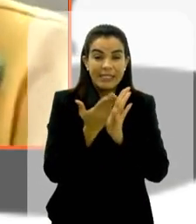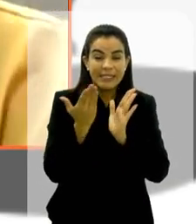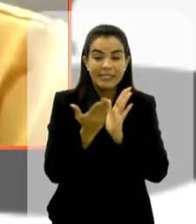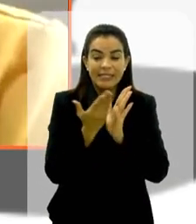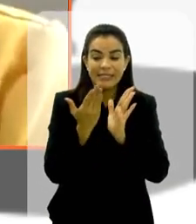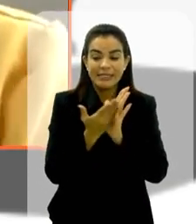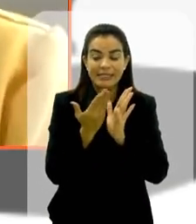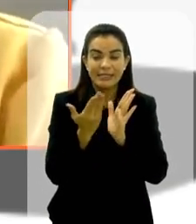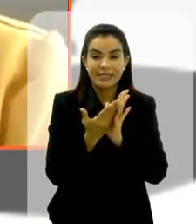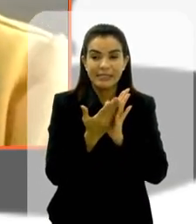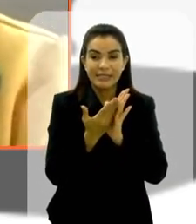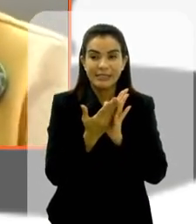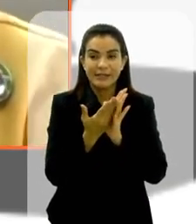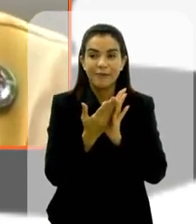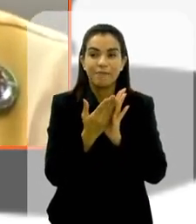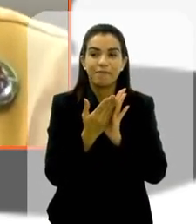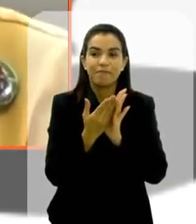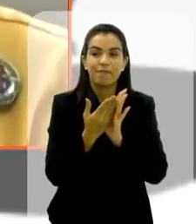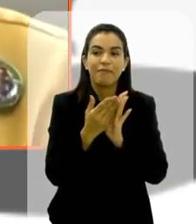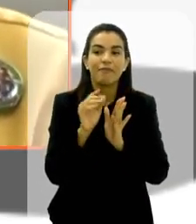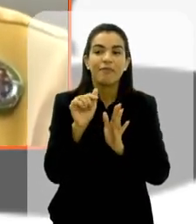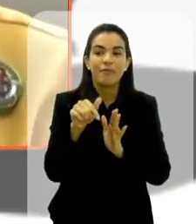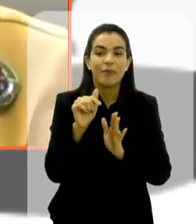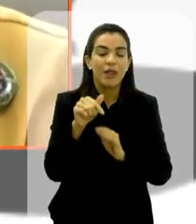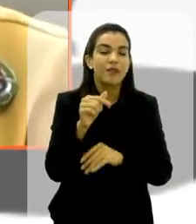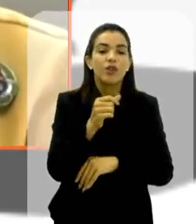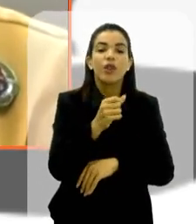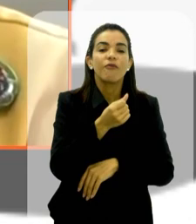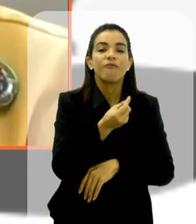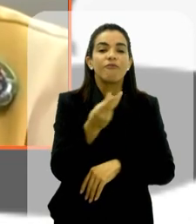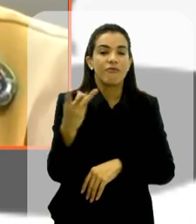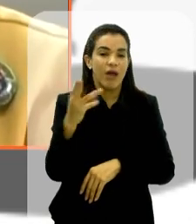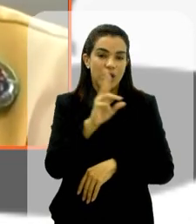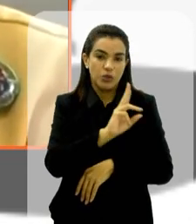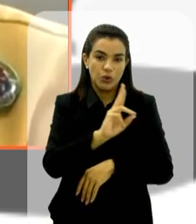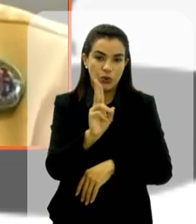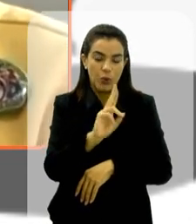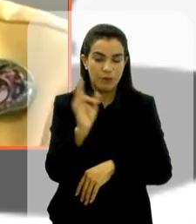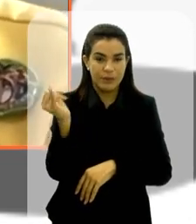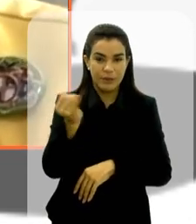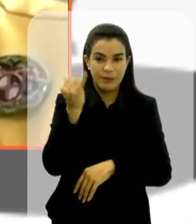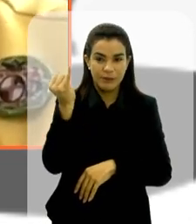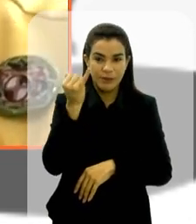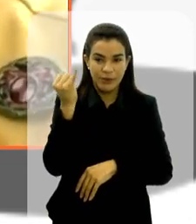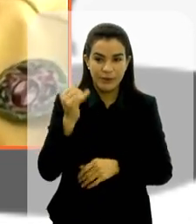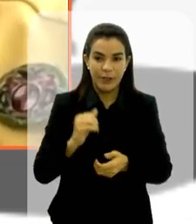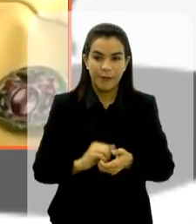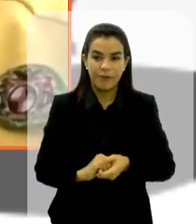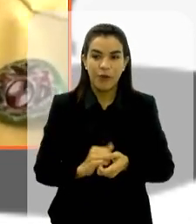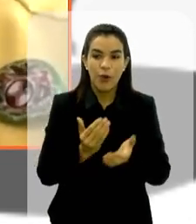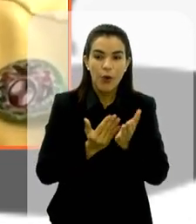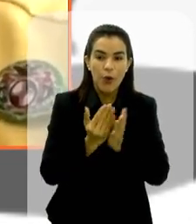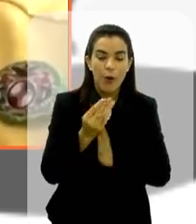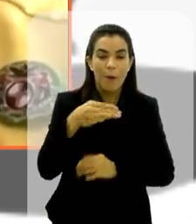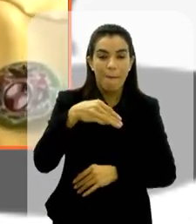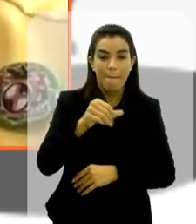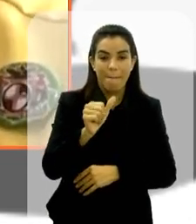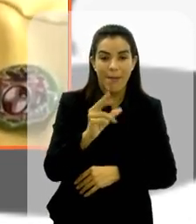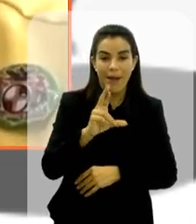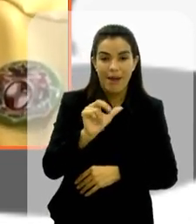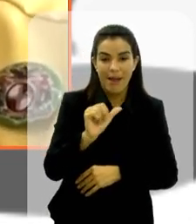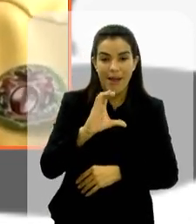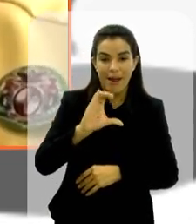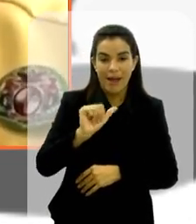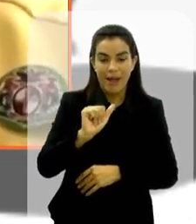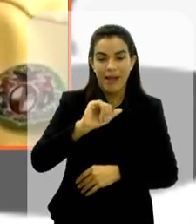uma espécie de biografia de grandes nomes da história aqui do Estado do Espírito Santo. Então eu começo. Maracajá